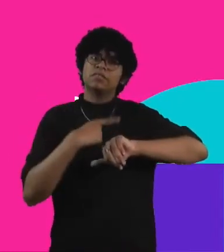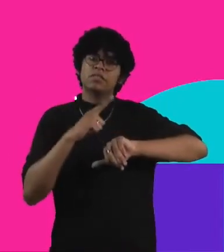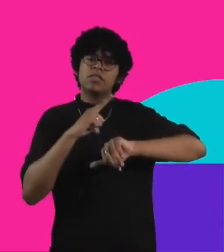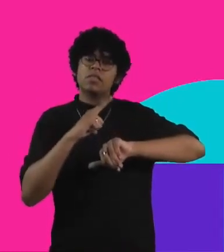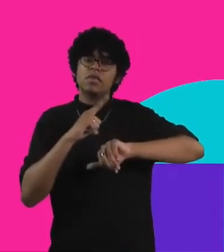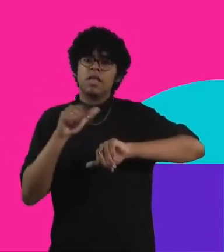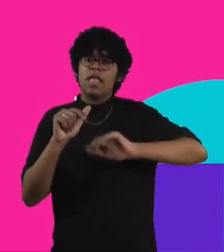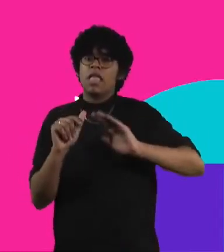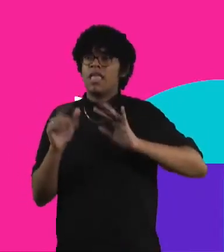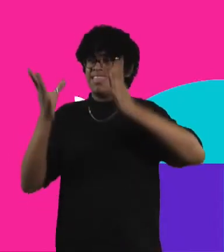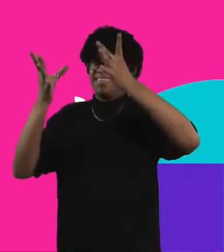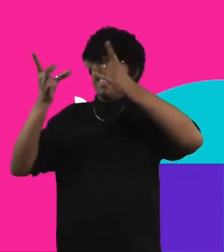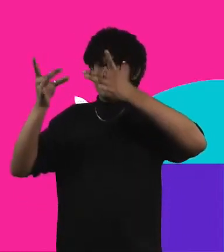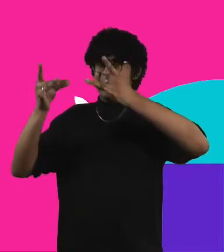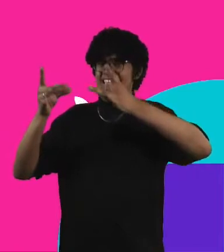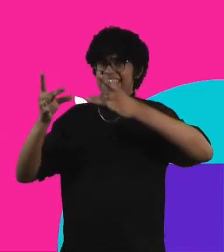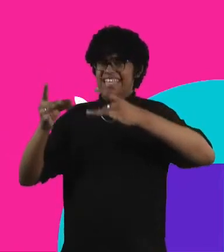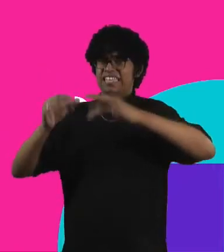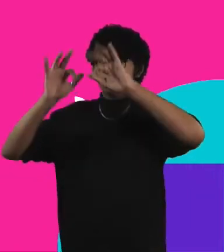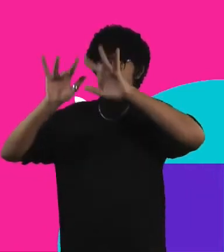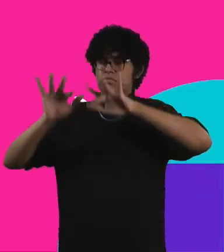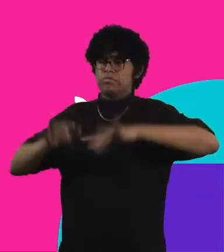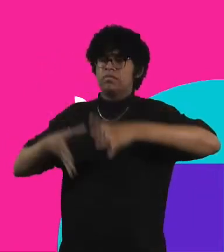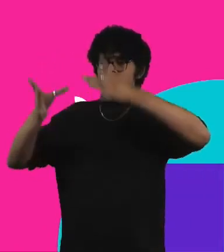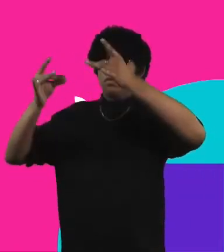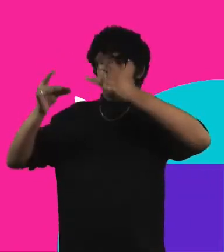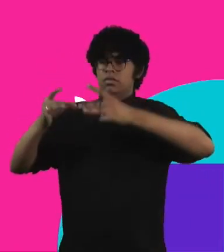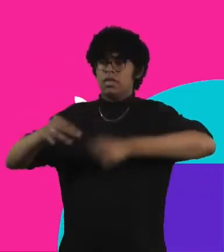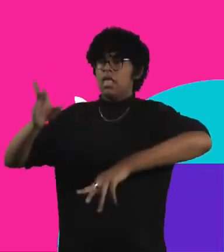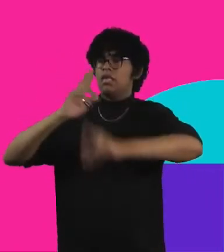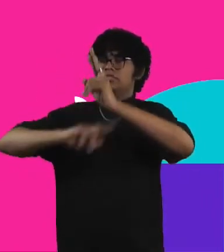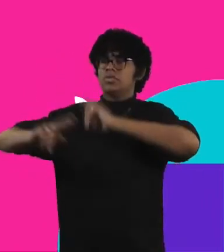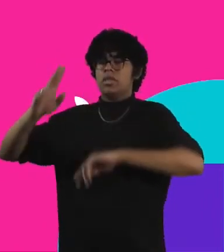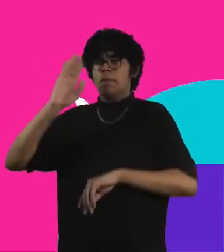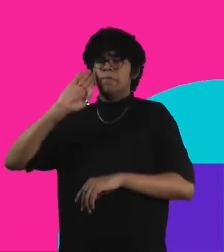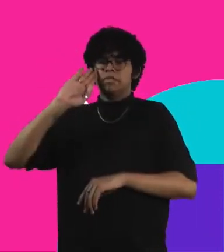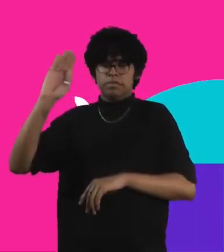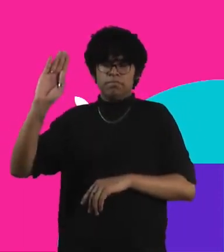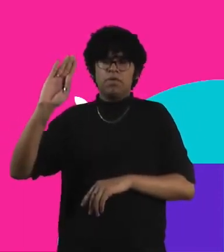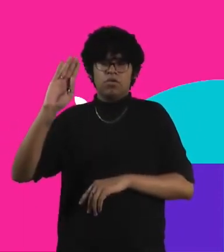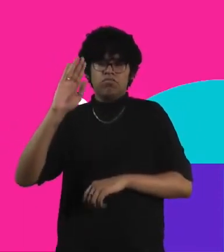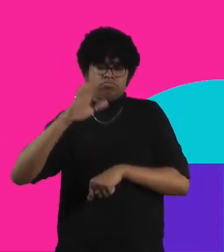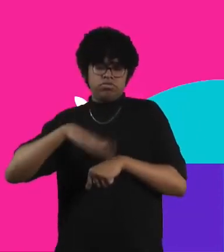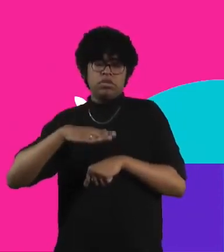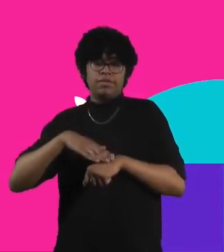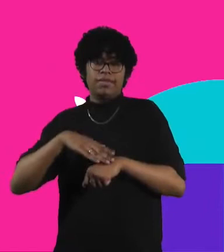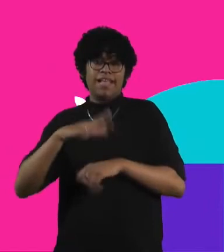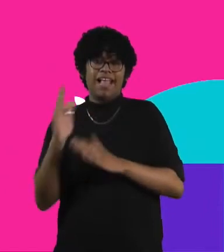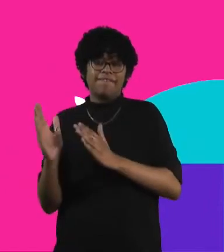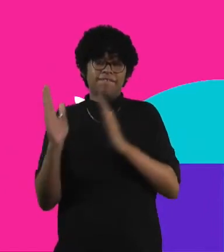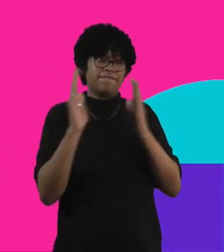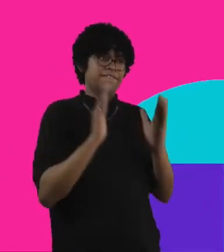mais descritiva, onde a gente descreve os principais resultados das nossas saídas, para uma análise, então,